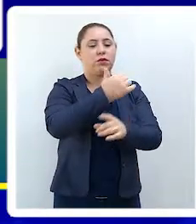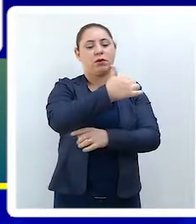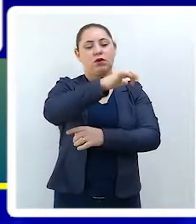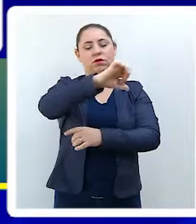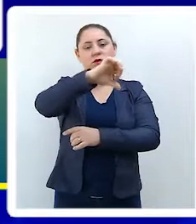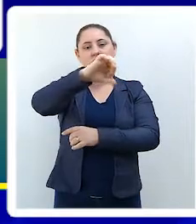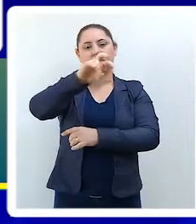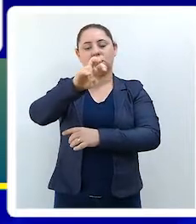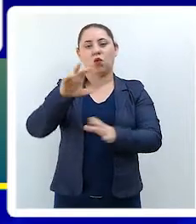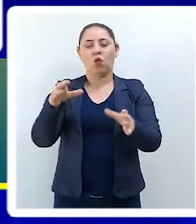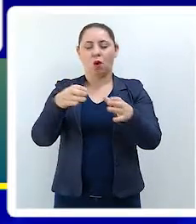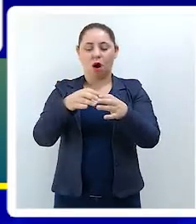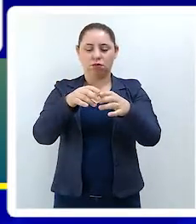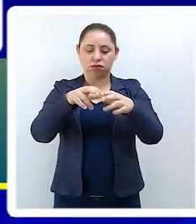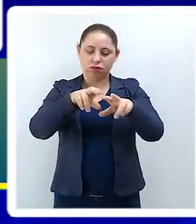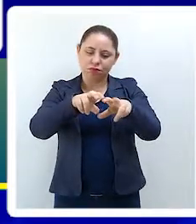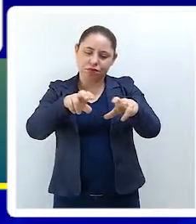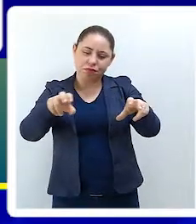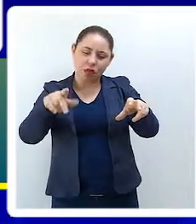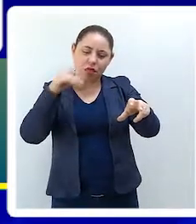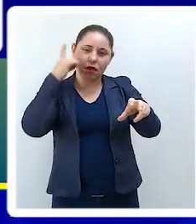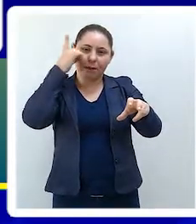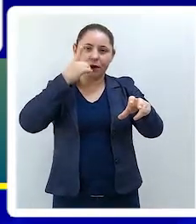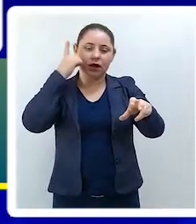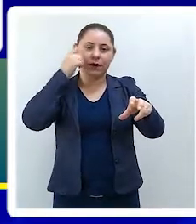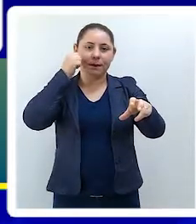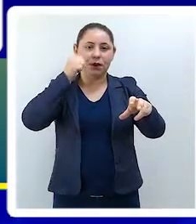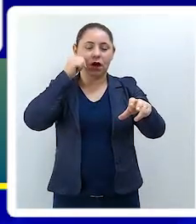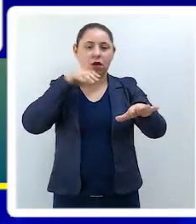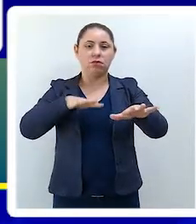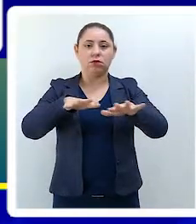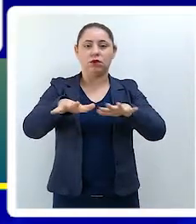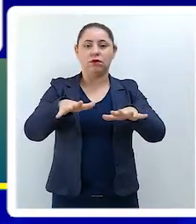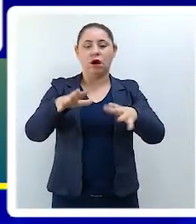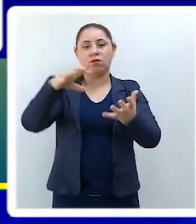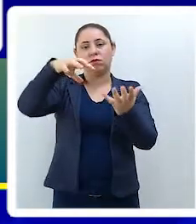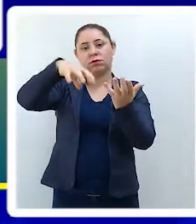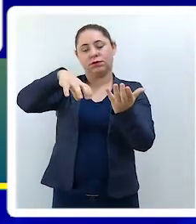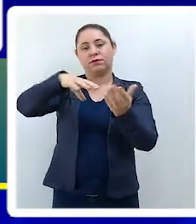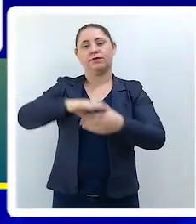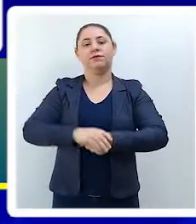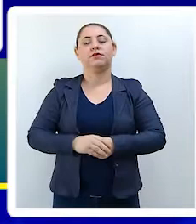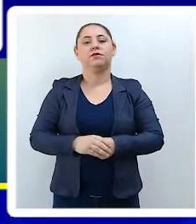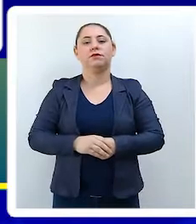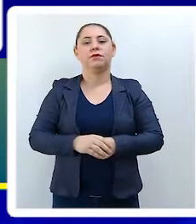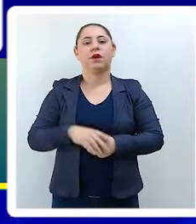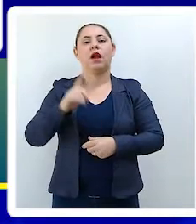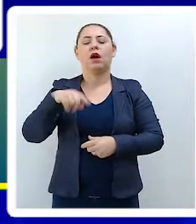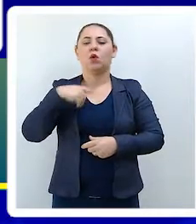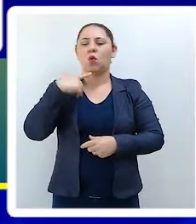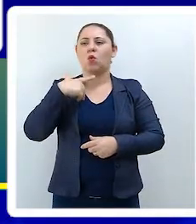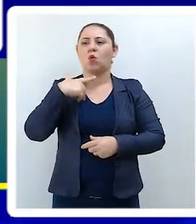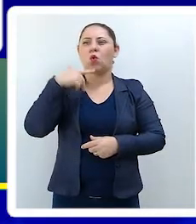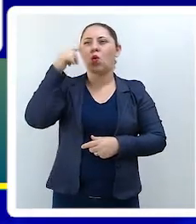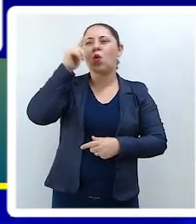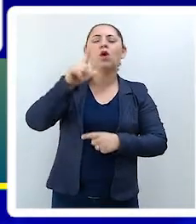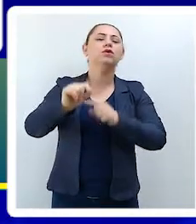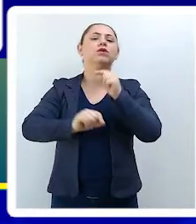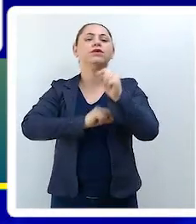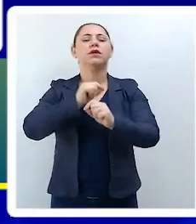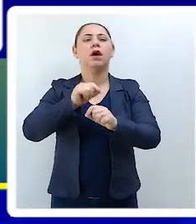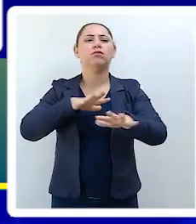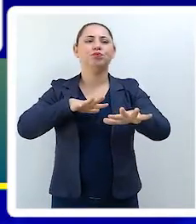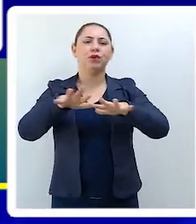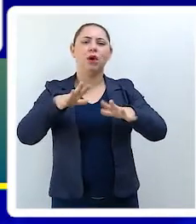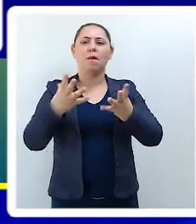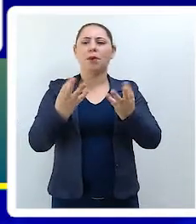a pequena bancada nacional de deputadas realizou um movimento no Congresso Nacional, né? Conseguiu mobilizar